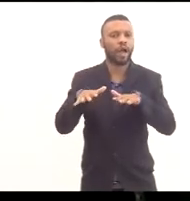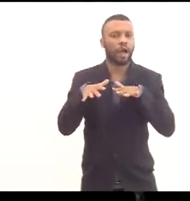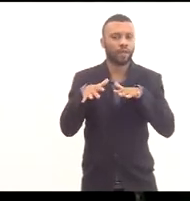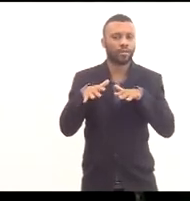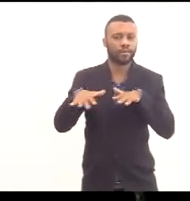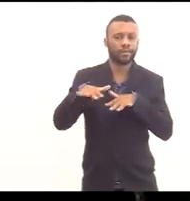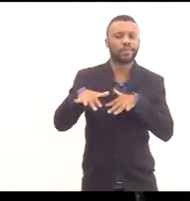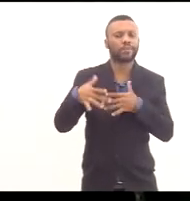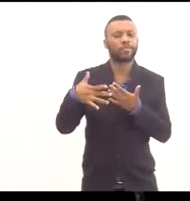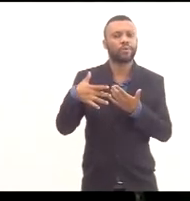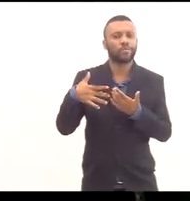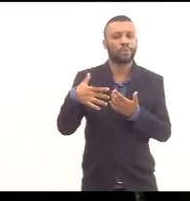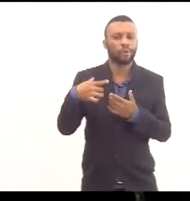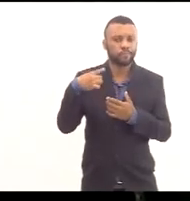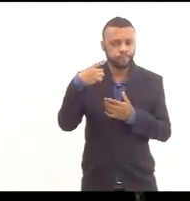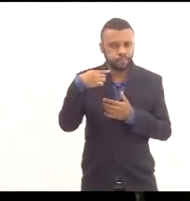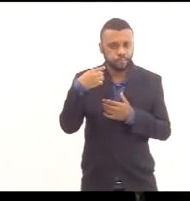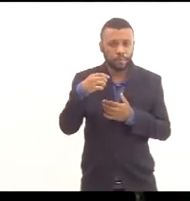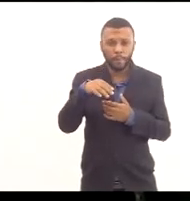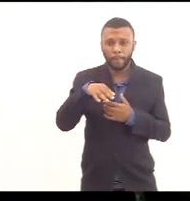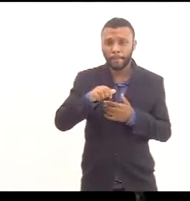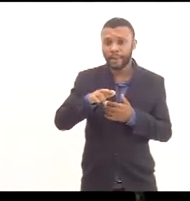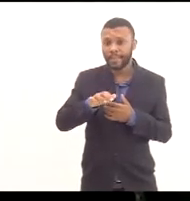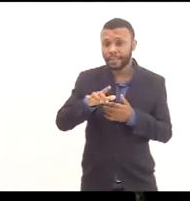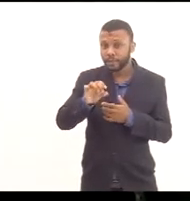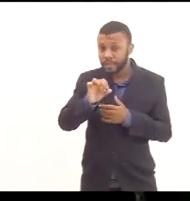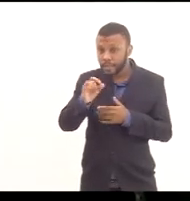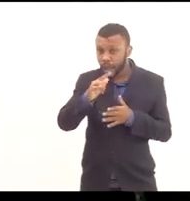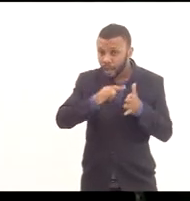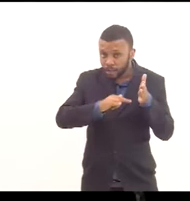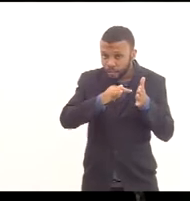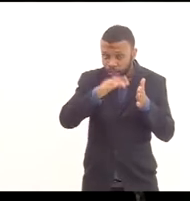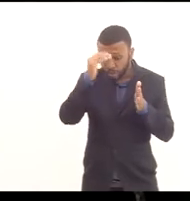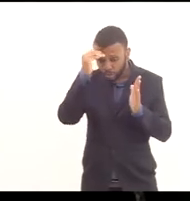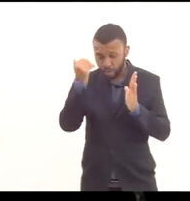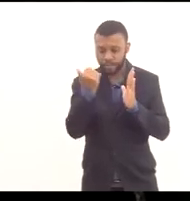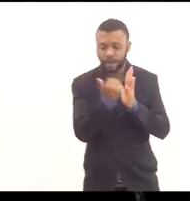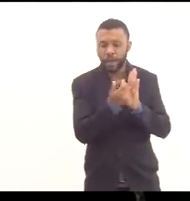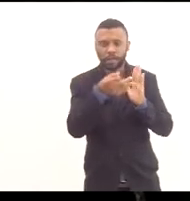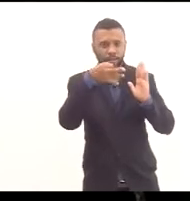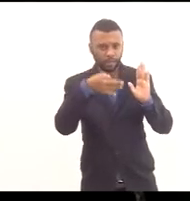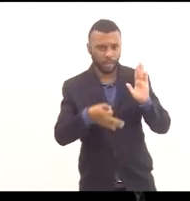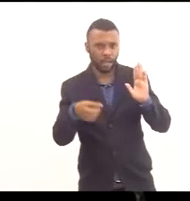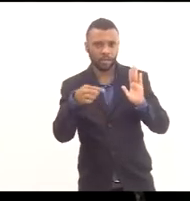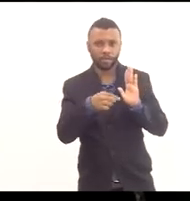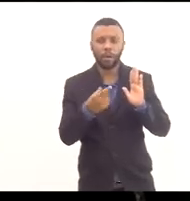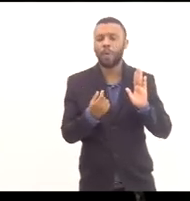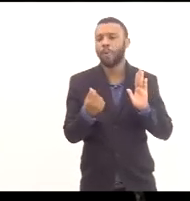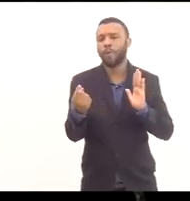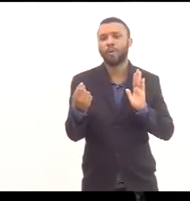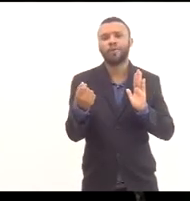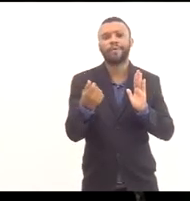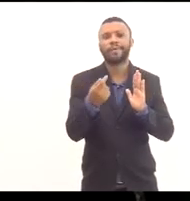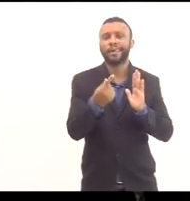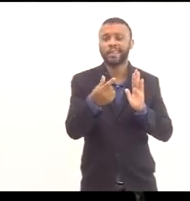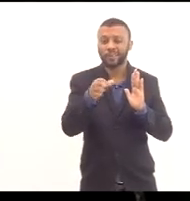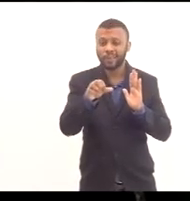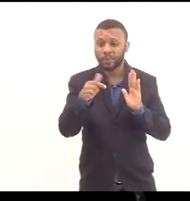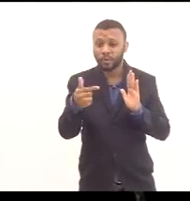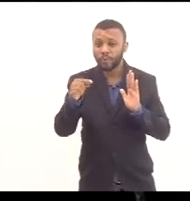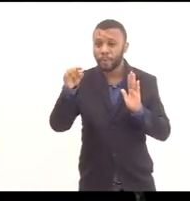Marcílio Oi e ele informou que se a liminar tivesse sido cumprida é o valor não seria de